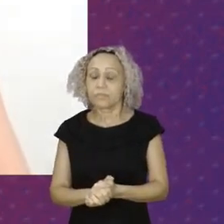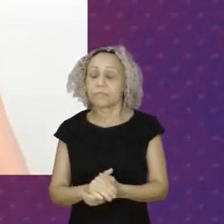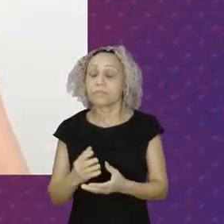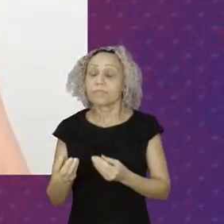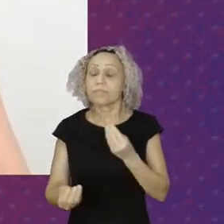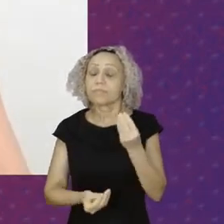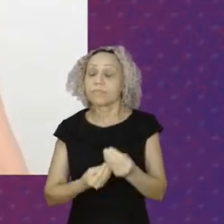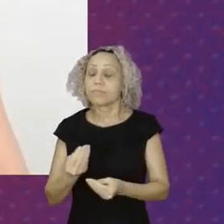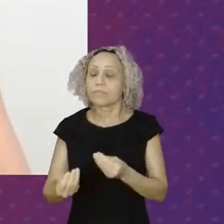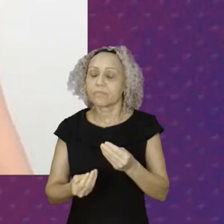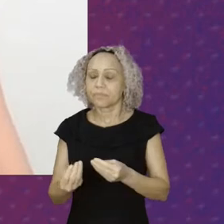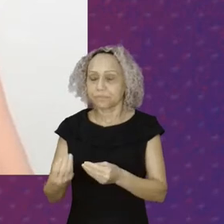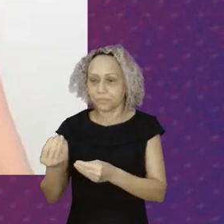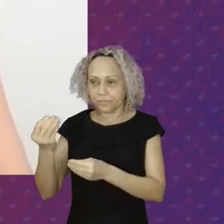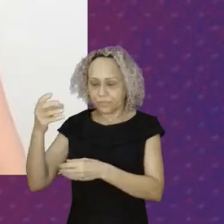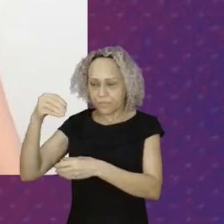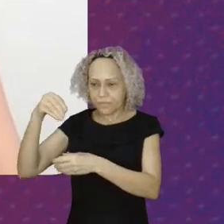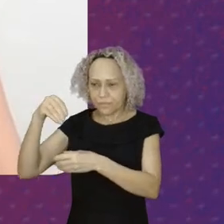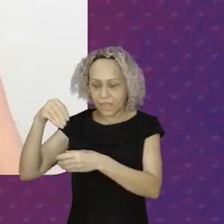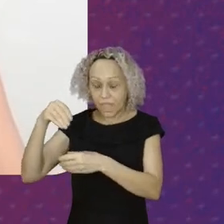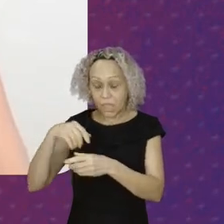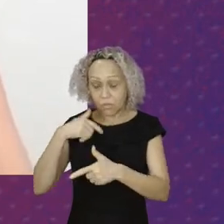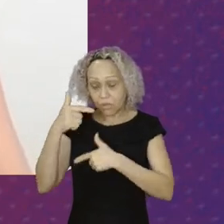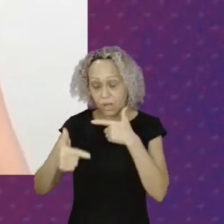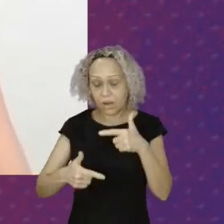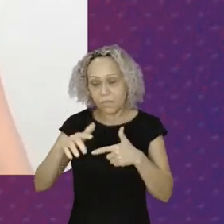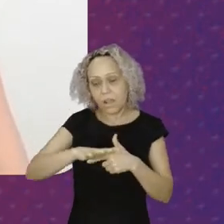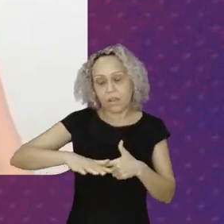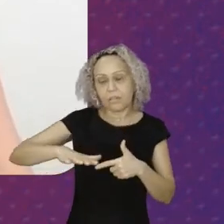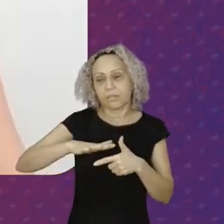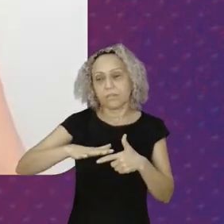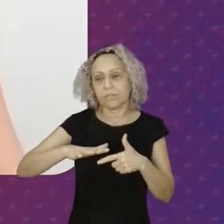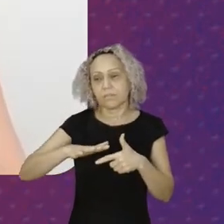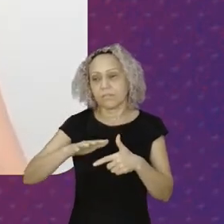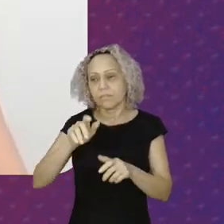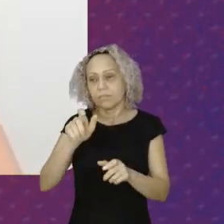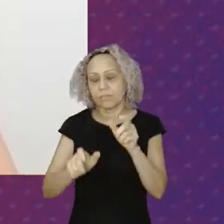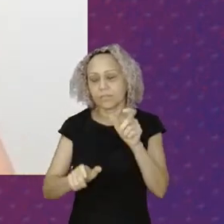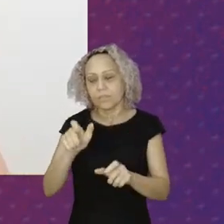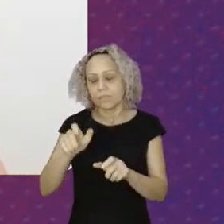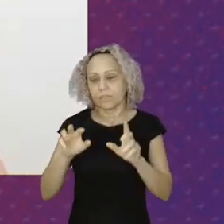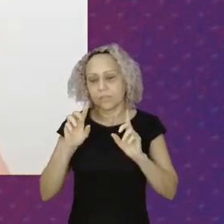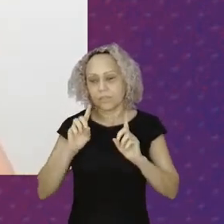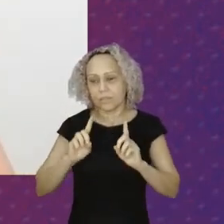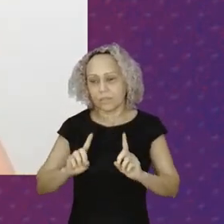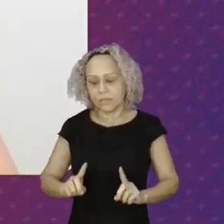dentro desse âmbito, eu quero aqui hoje dialogar